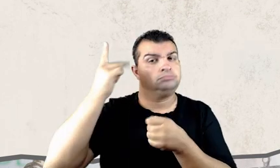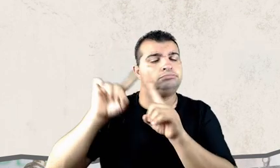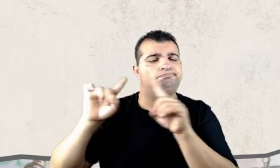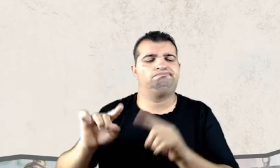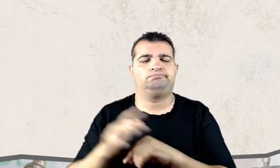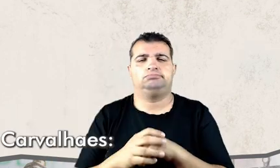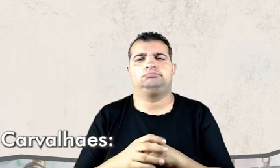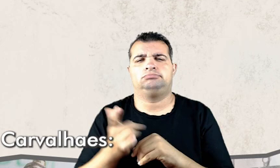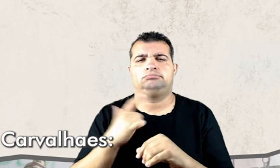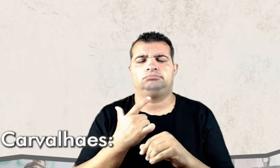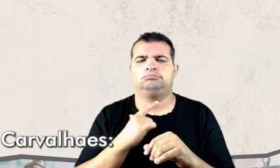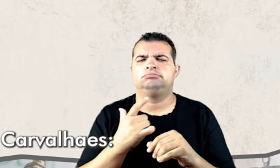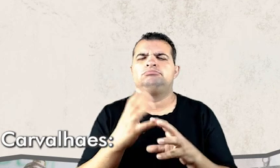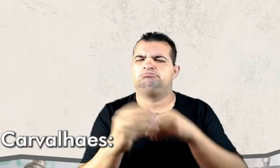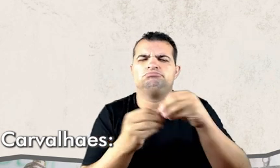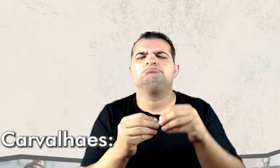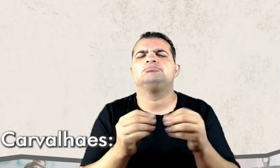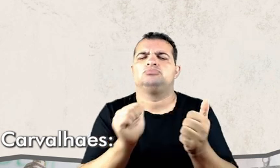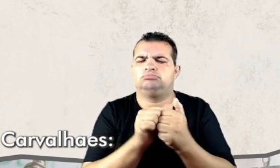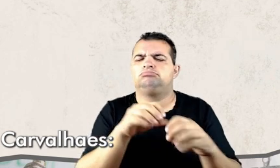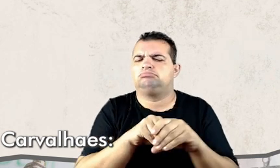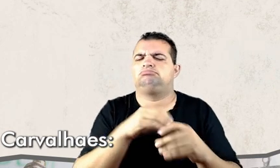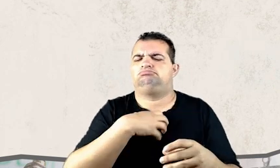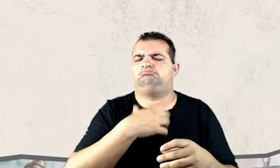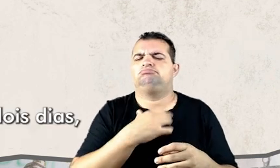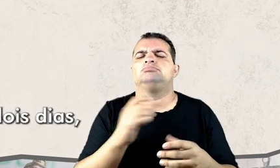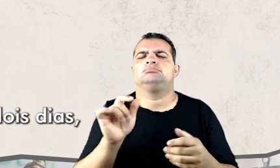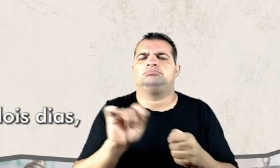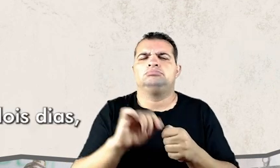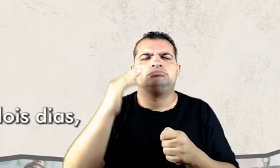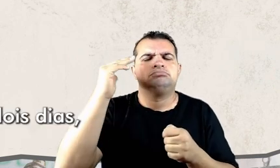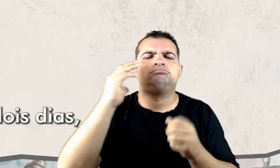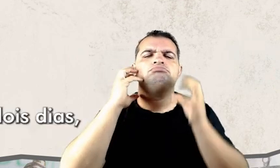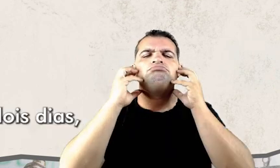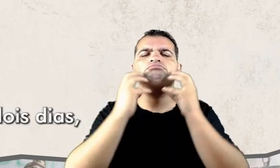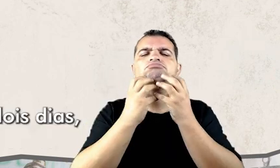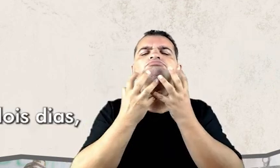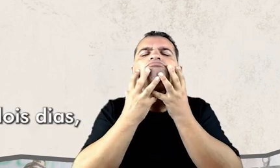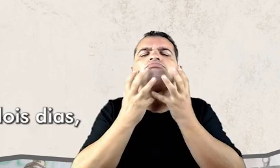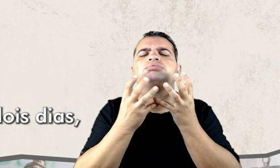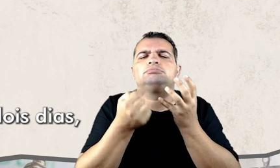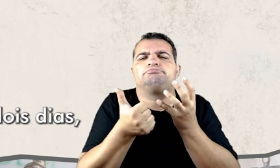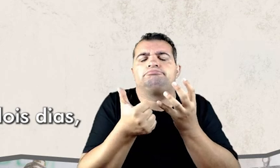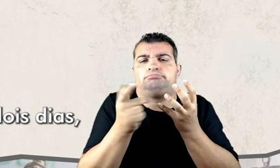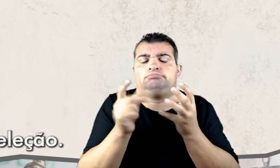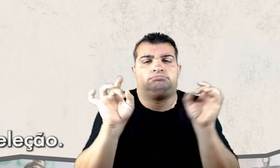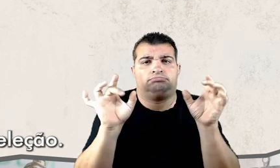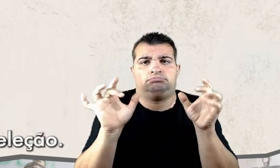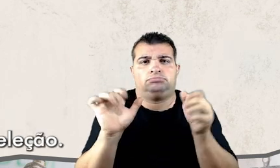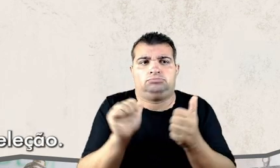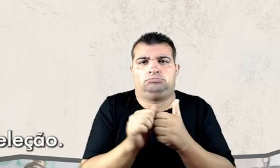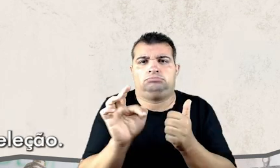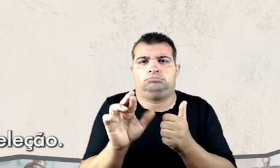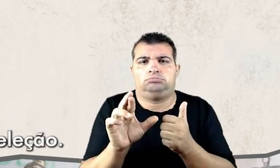qual era funcionário. Havia um je ne sais quoi de artista em Carvalhais. Estava sempre com uma barba de 2 dias e, embora fosse um